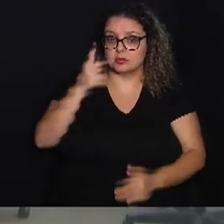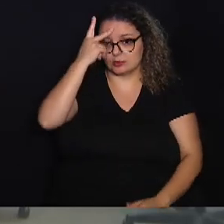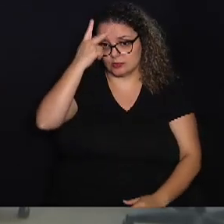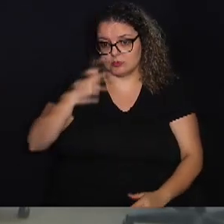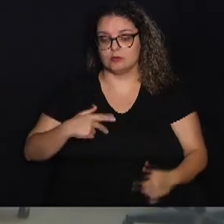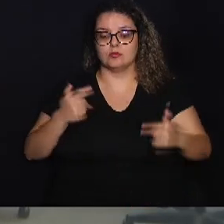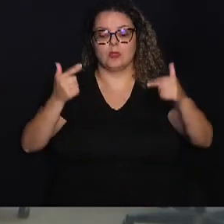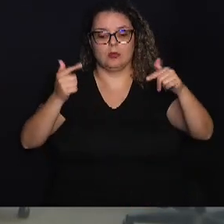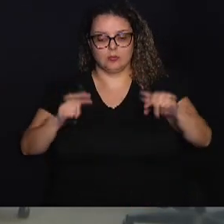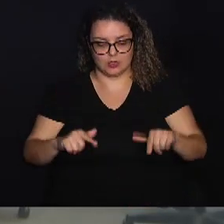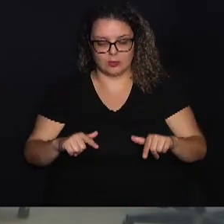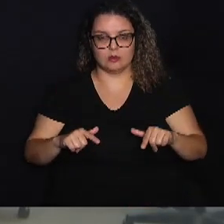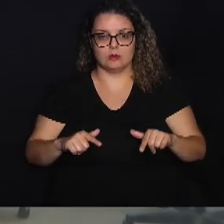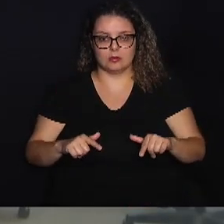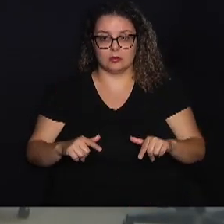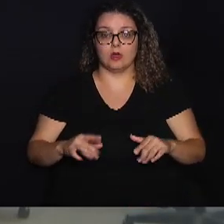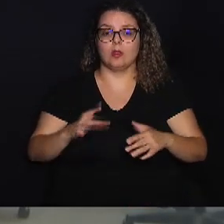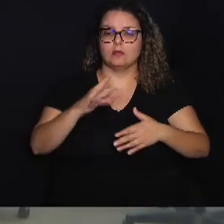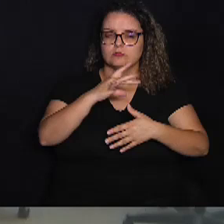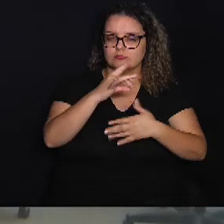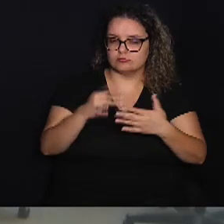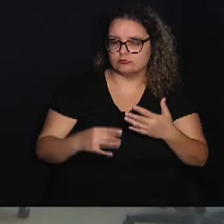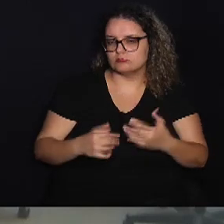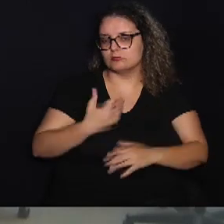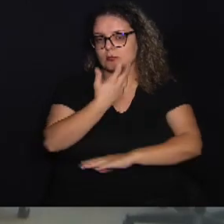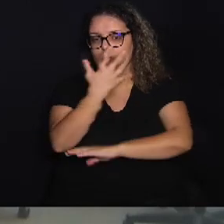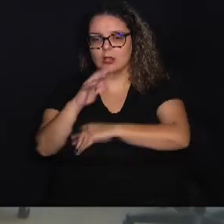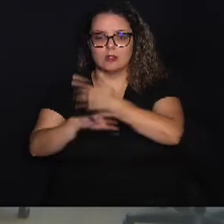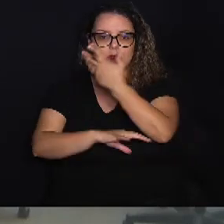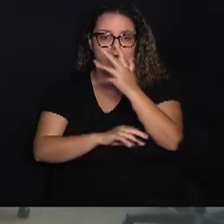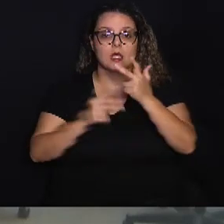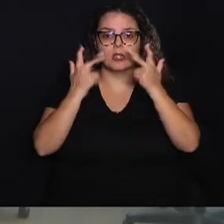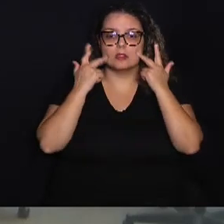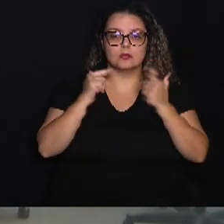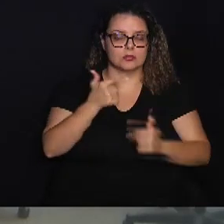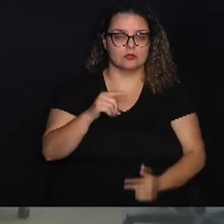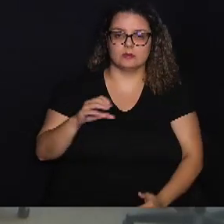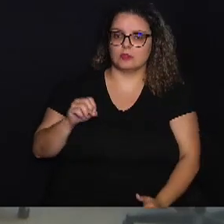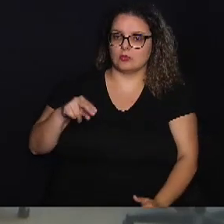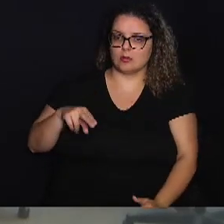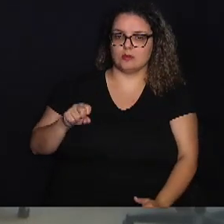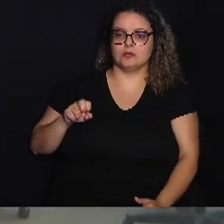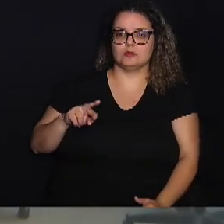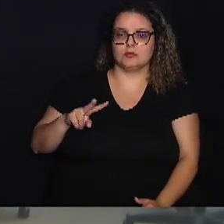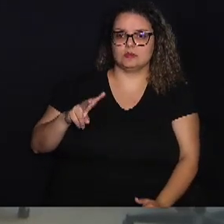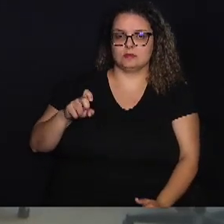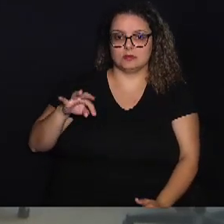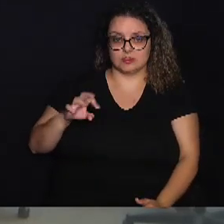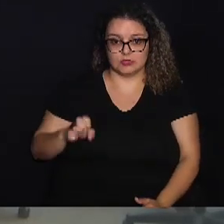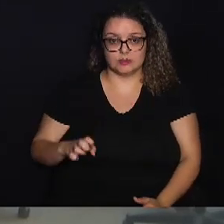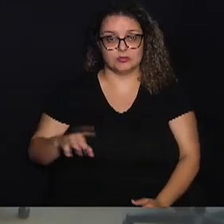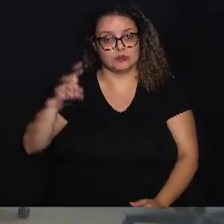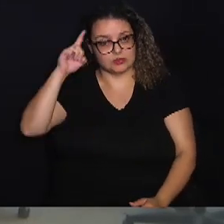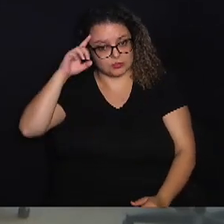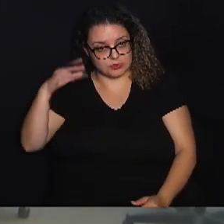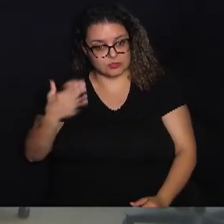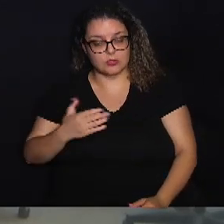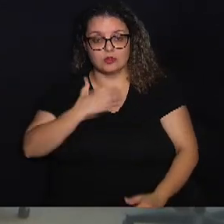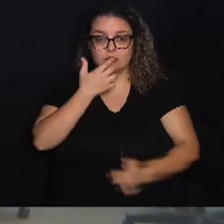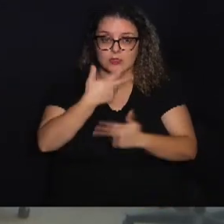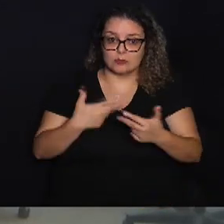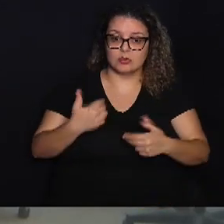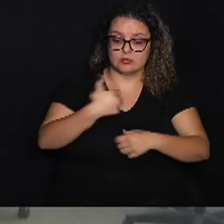estabelecimento com ingredientes naturais e sem conservantes a casa recebe todos os dias frutas